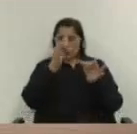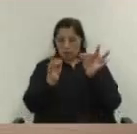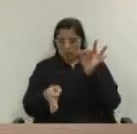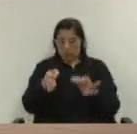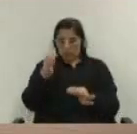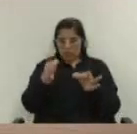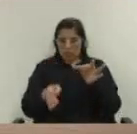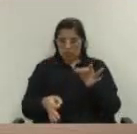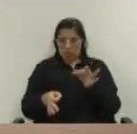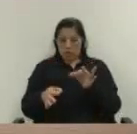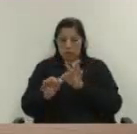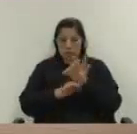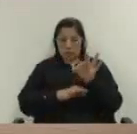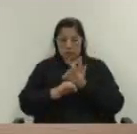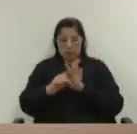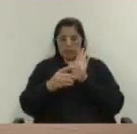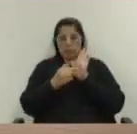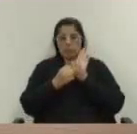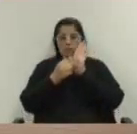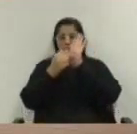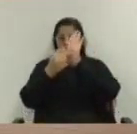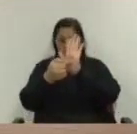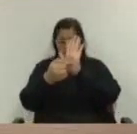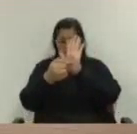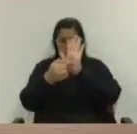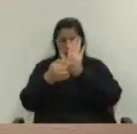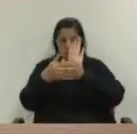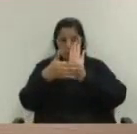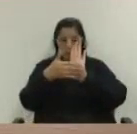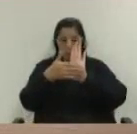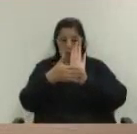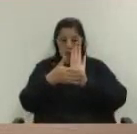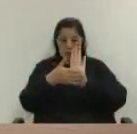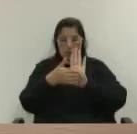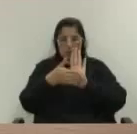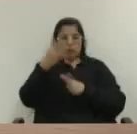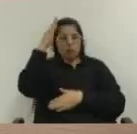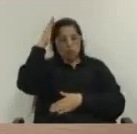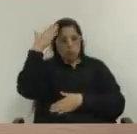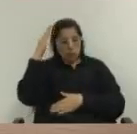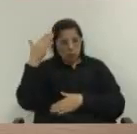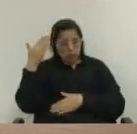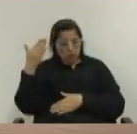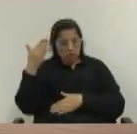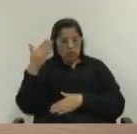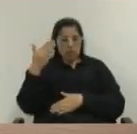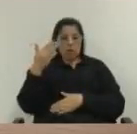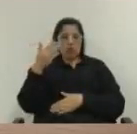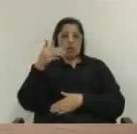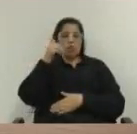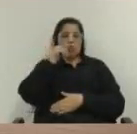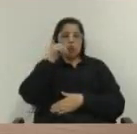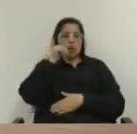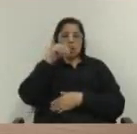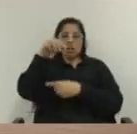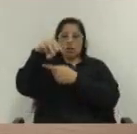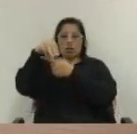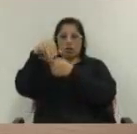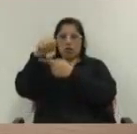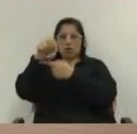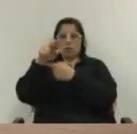Justificativa. A presente propositura visa homenagear Maria José Bezerra, realizando o